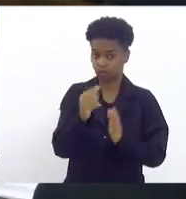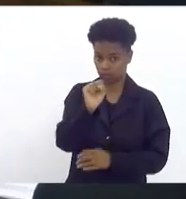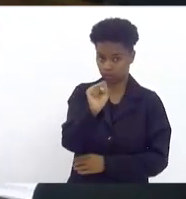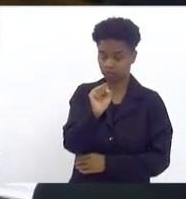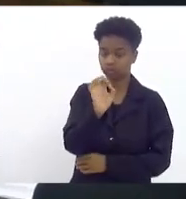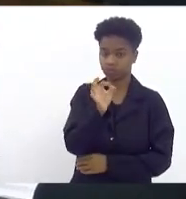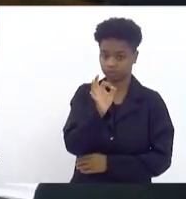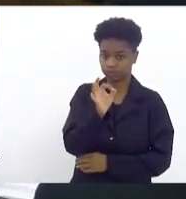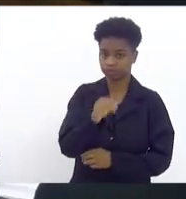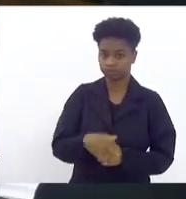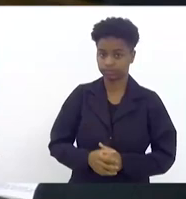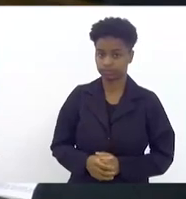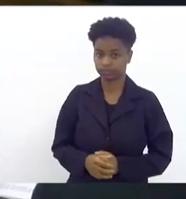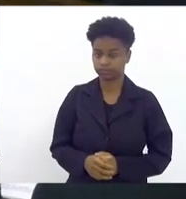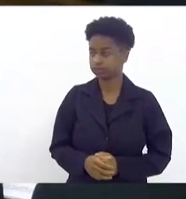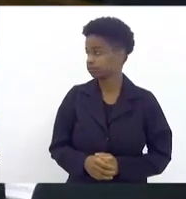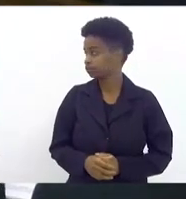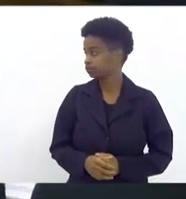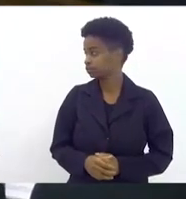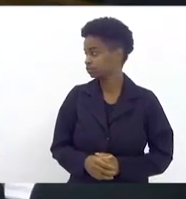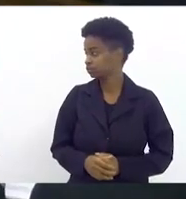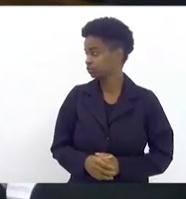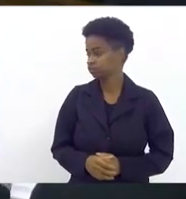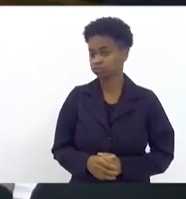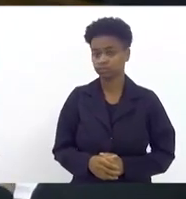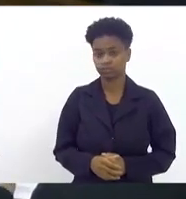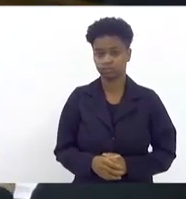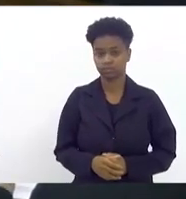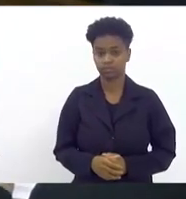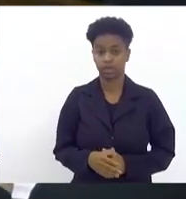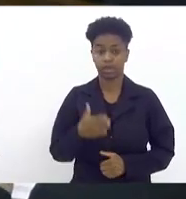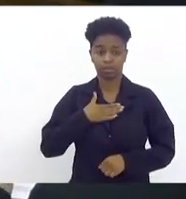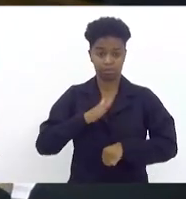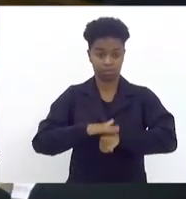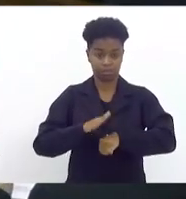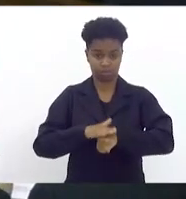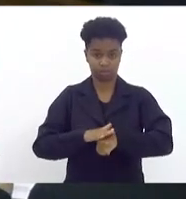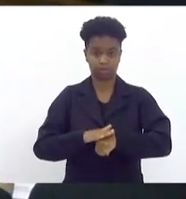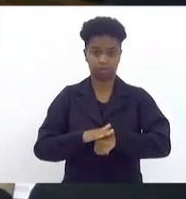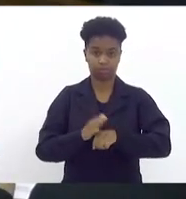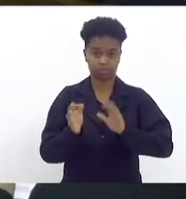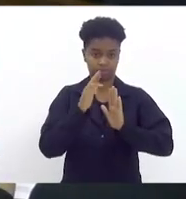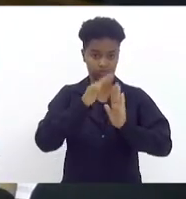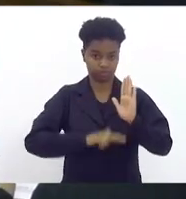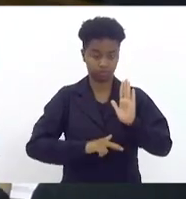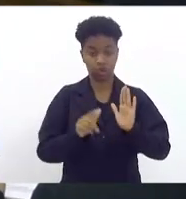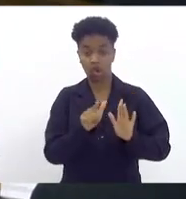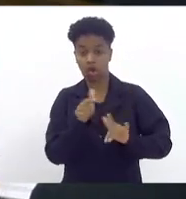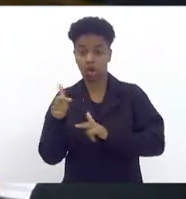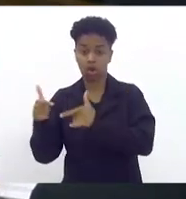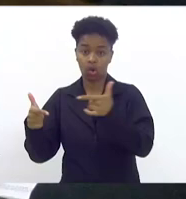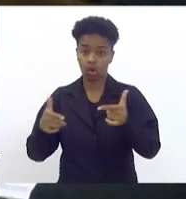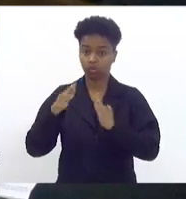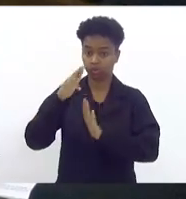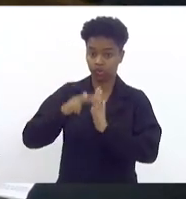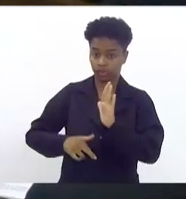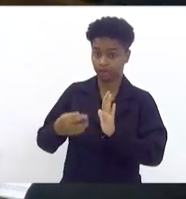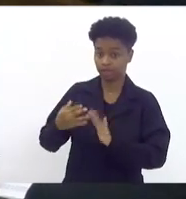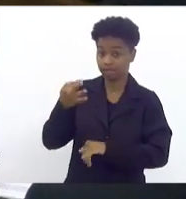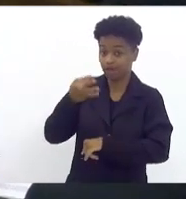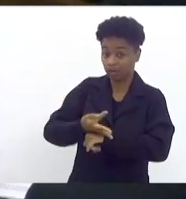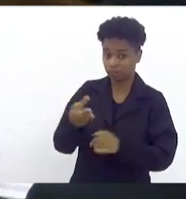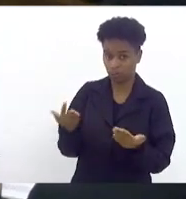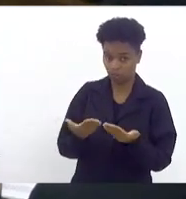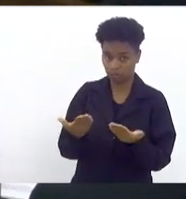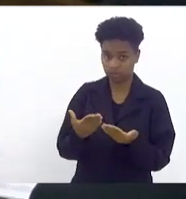do 1 ao 8. Na realidade, esses são os de minha relatoria. Os demais relatores, que não estão presentes aqui, com